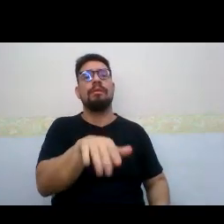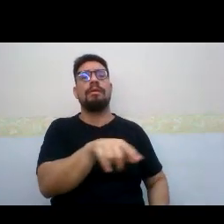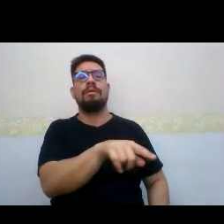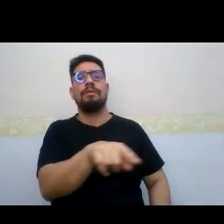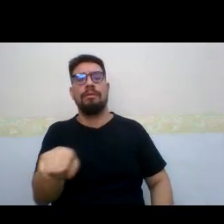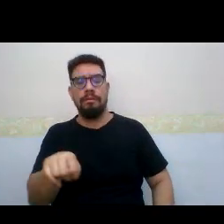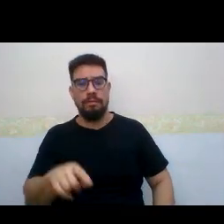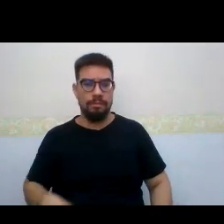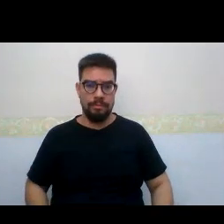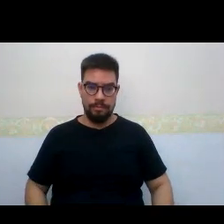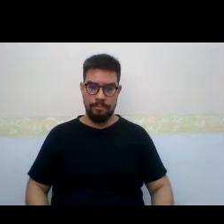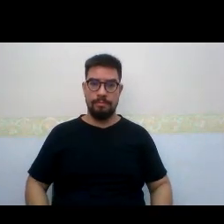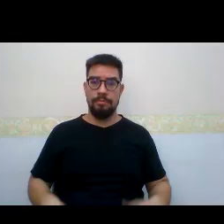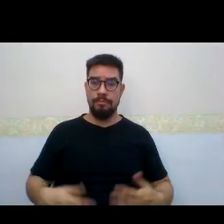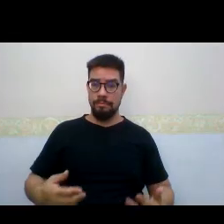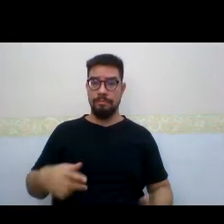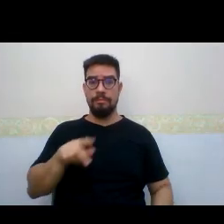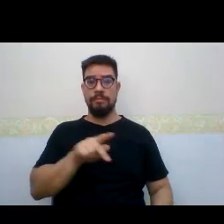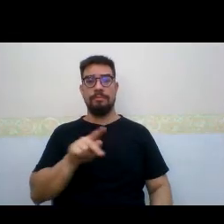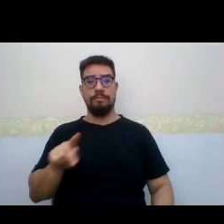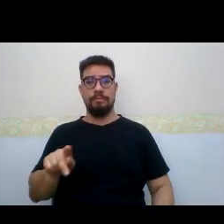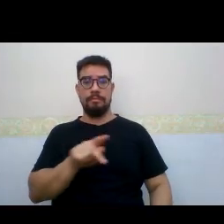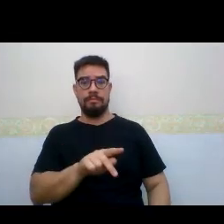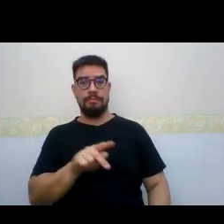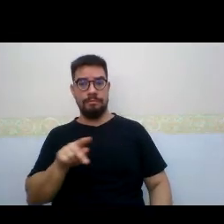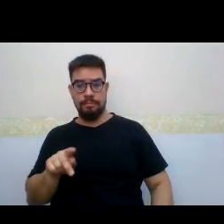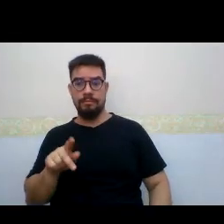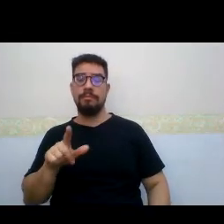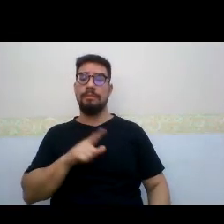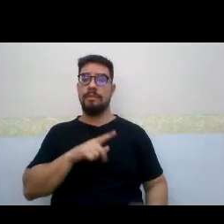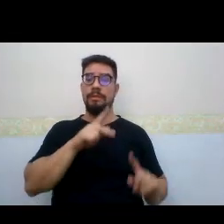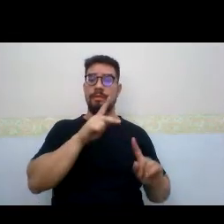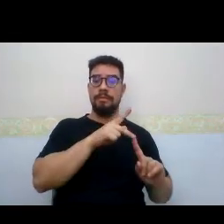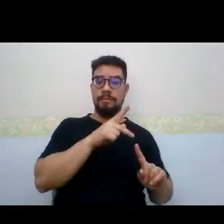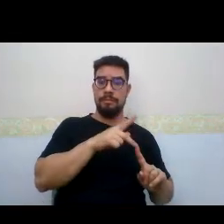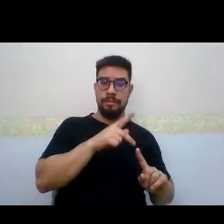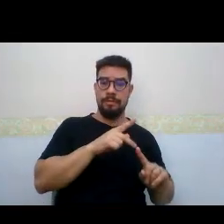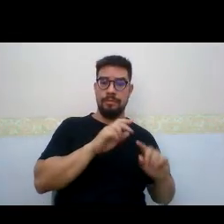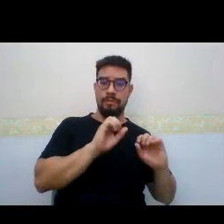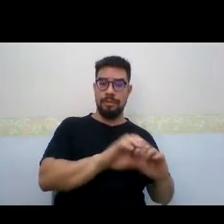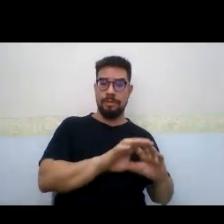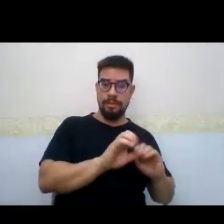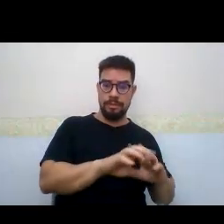nossa disposição o plano de ensino, o plano de aula e o plano de trabalho.